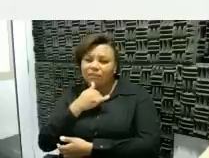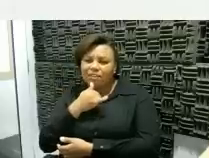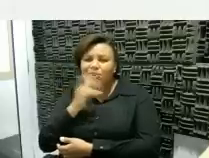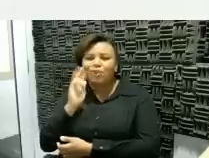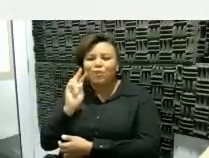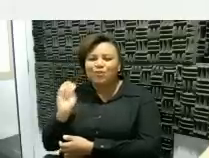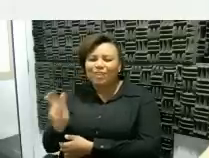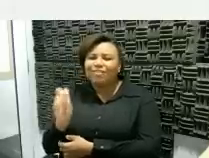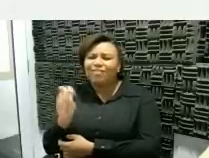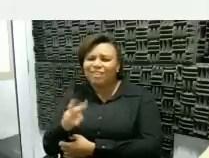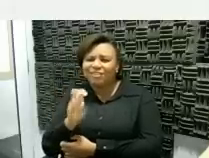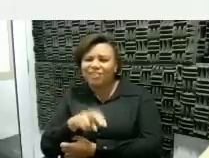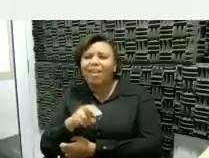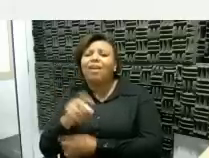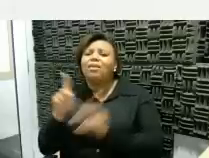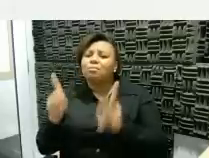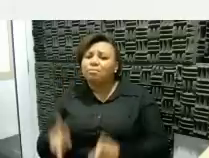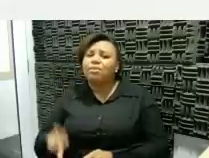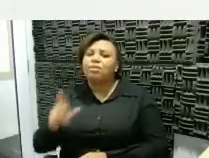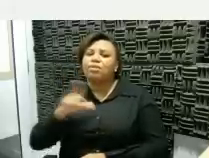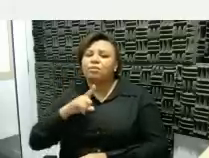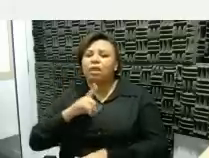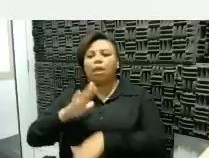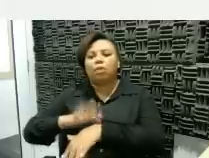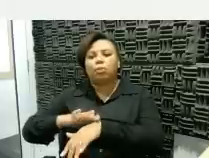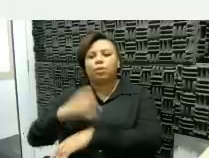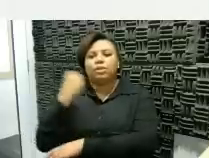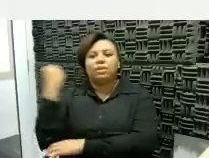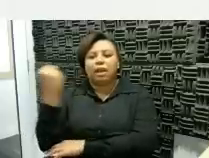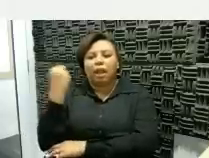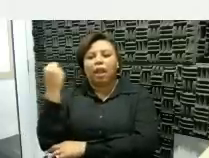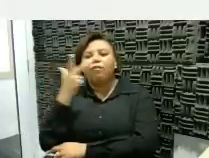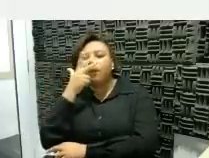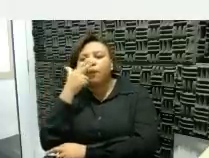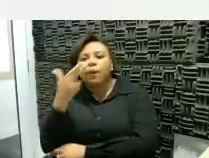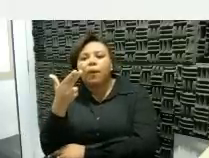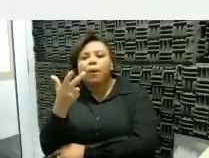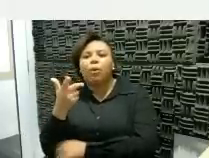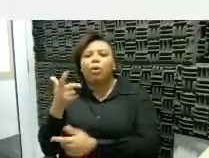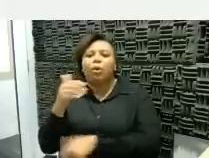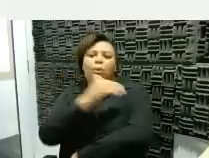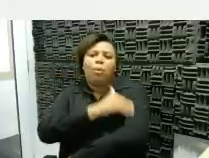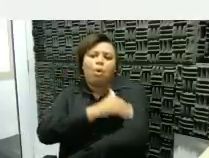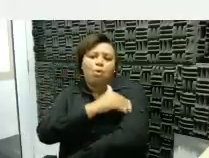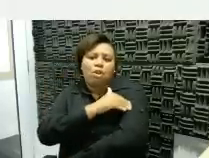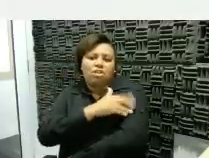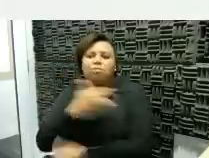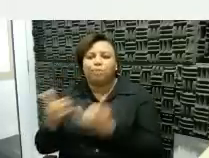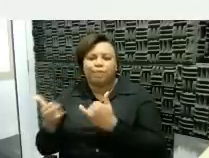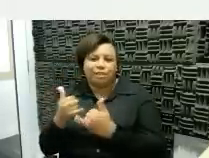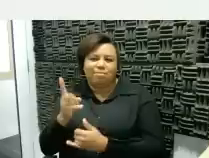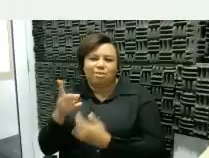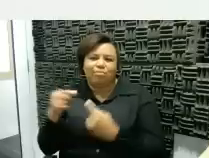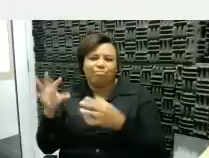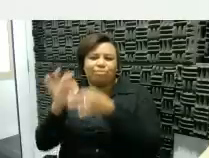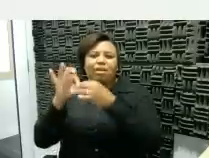tiveram doenças graves como se fosse o alcoolismo enfim não entra necessariamente aqui nesse caso mas muitas vezes a gente individualiza